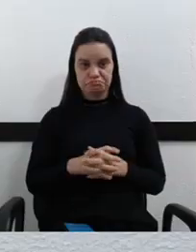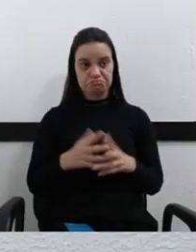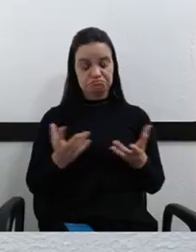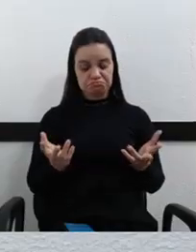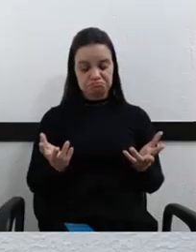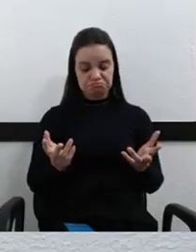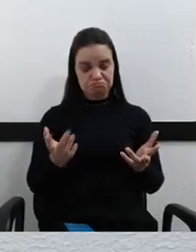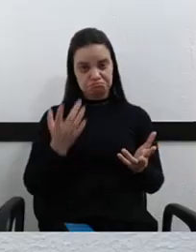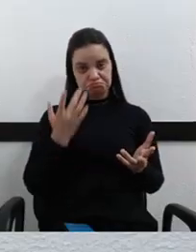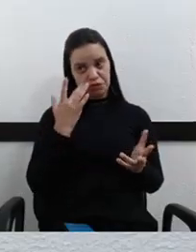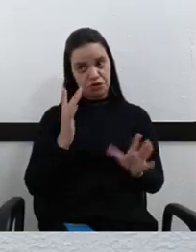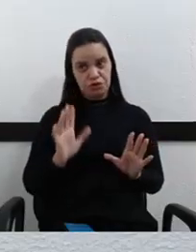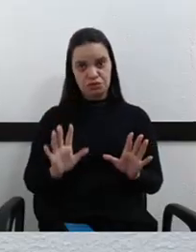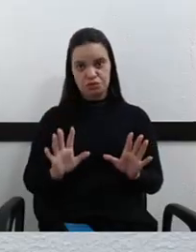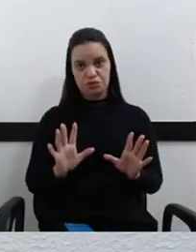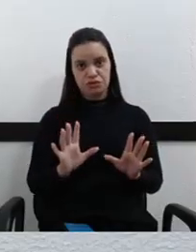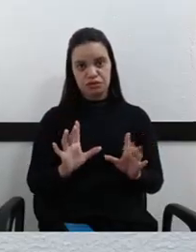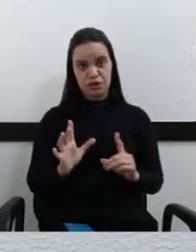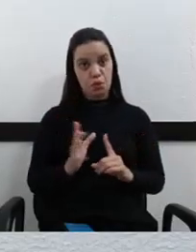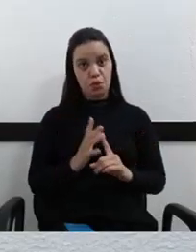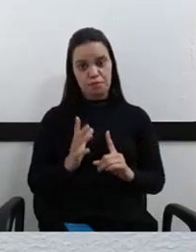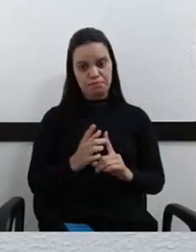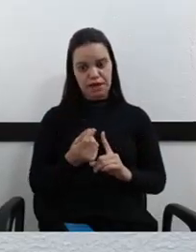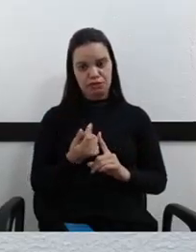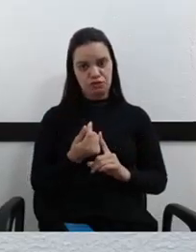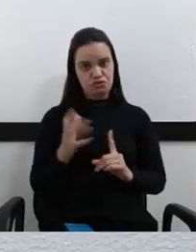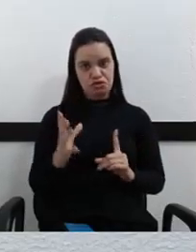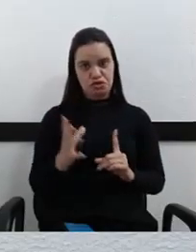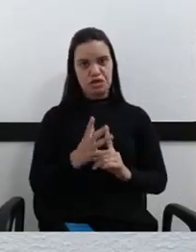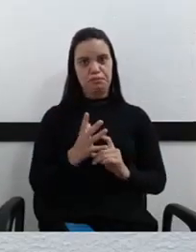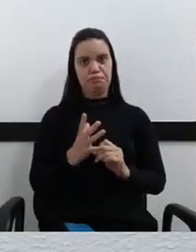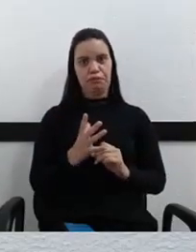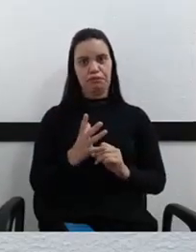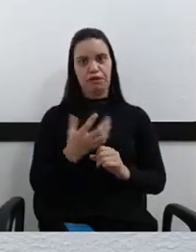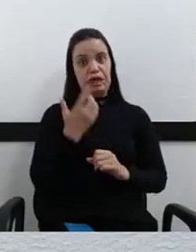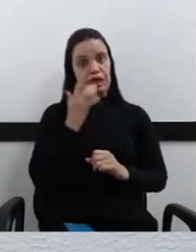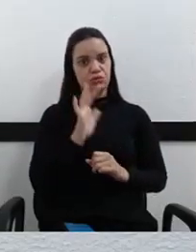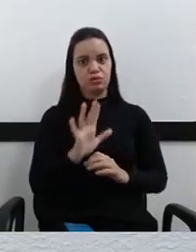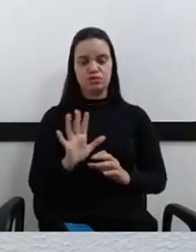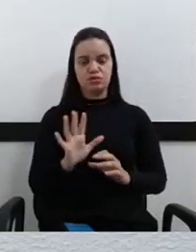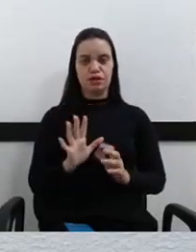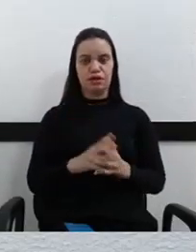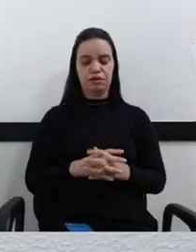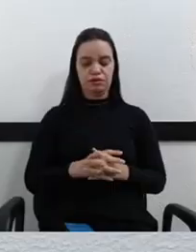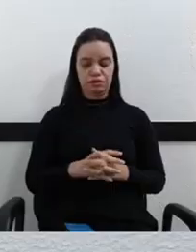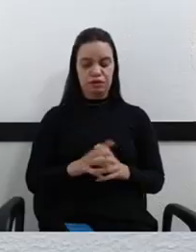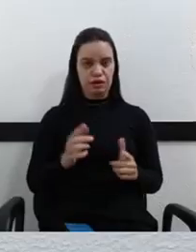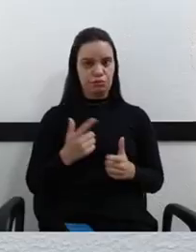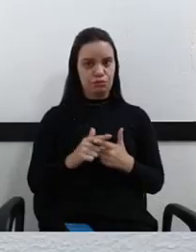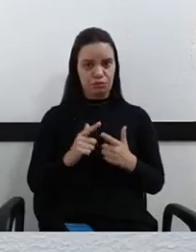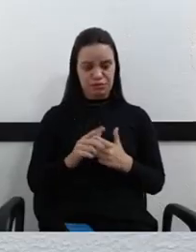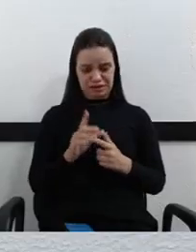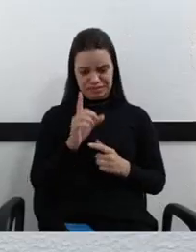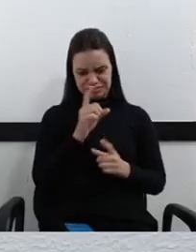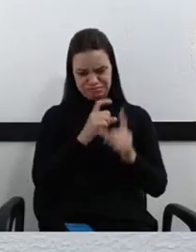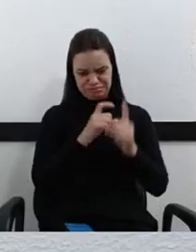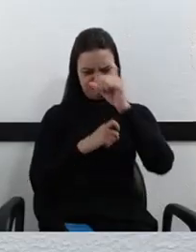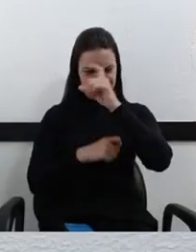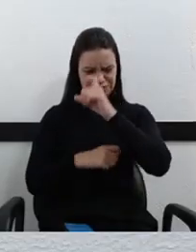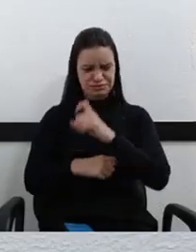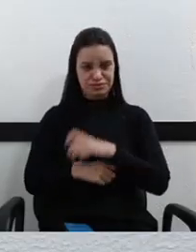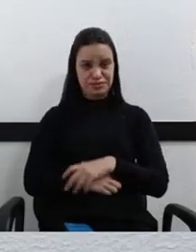assim, eu não sei nem qual é o impacto orçamentário disso. Aqui, realmente, é uma situação bastante mais grave, gente, bastante.